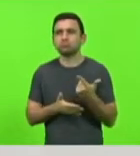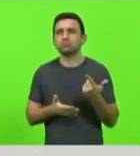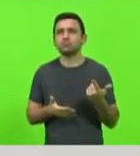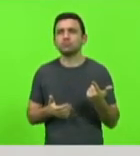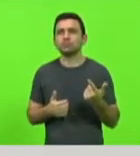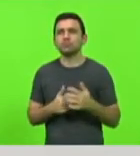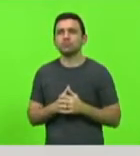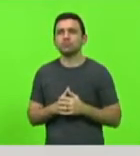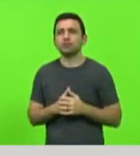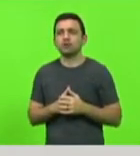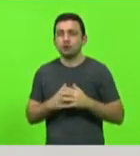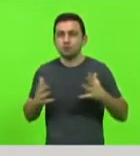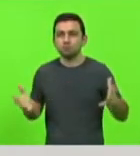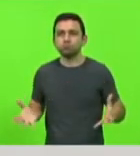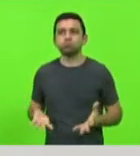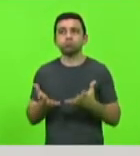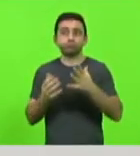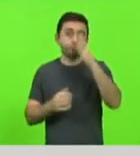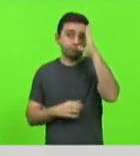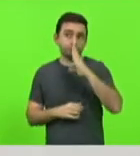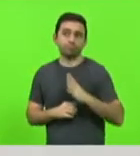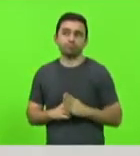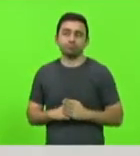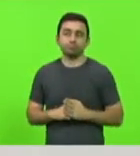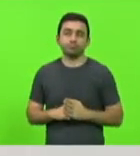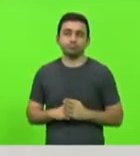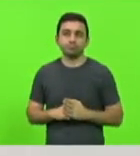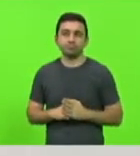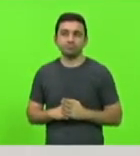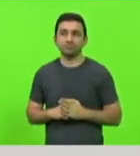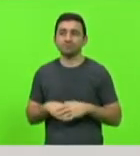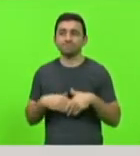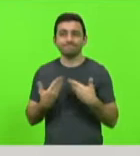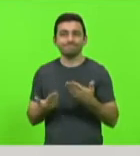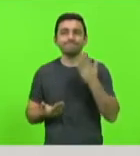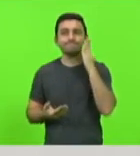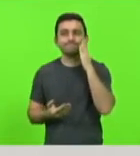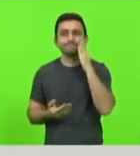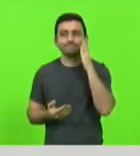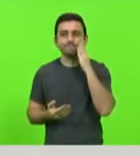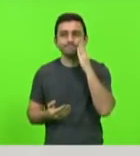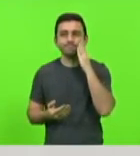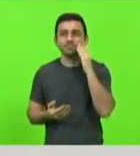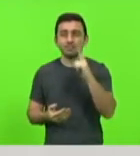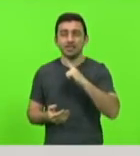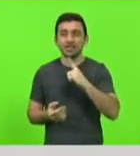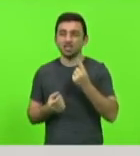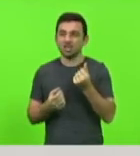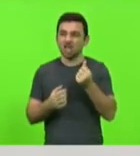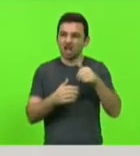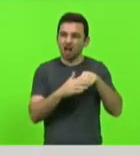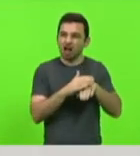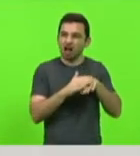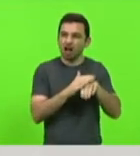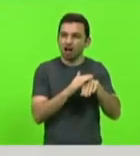para o engrandecimento do Brasil. E saber que a gente tem tanto dinheiro no caixa,